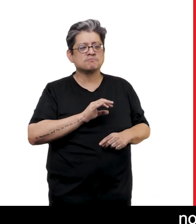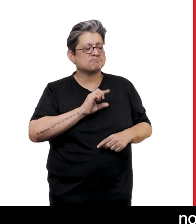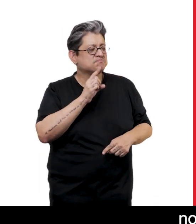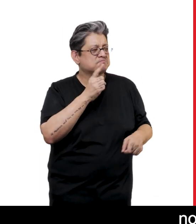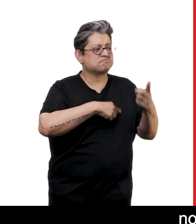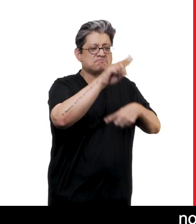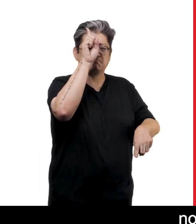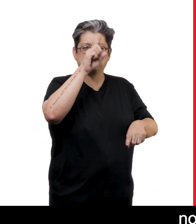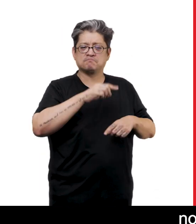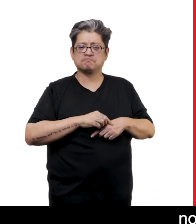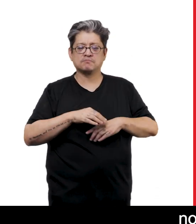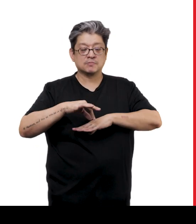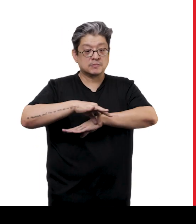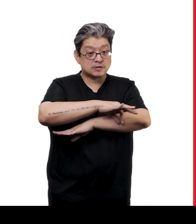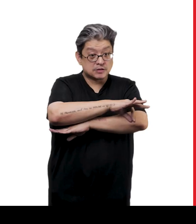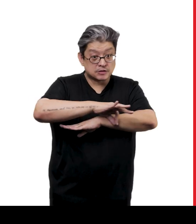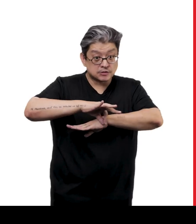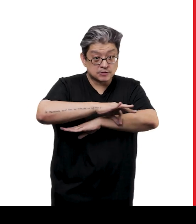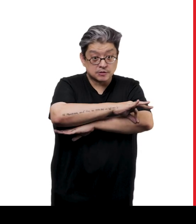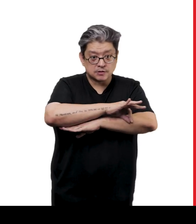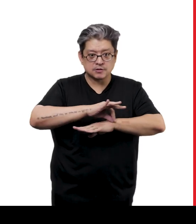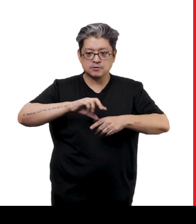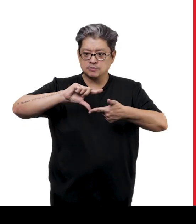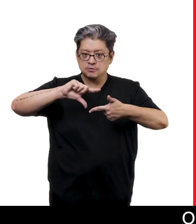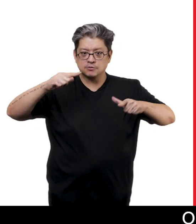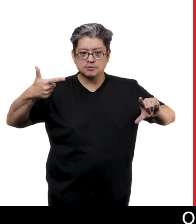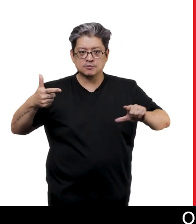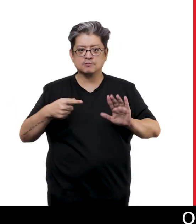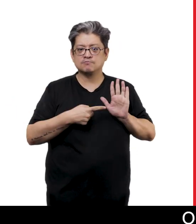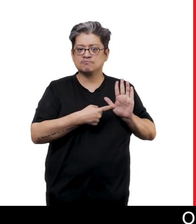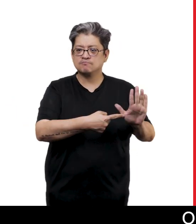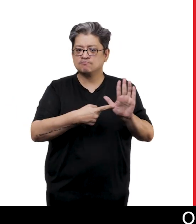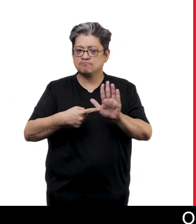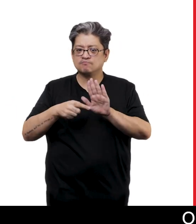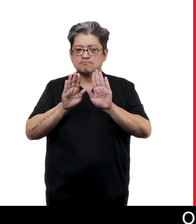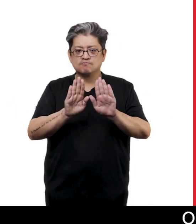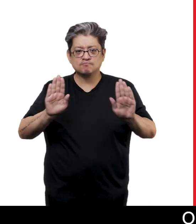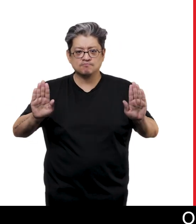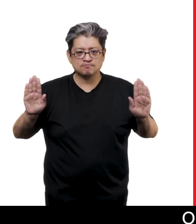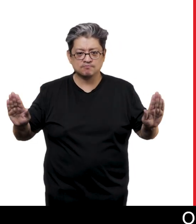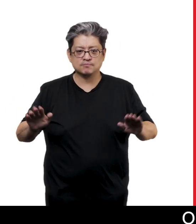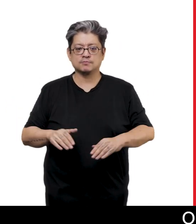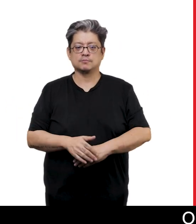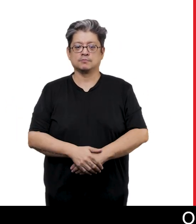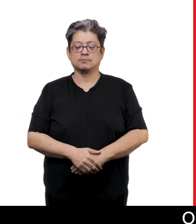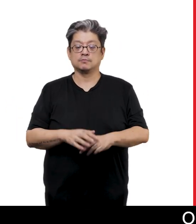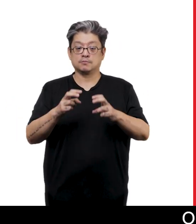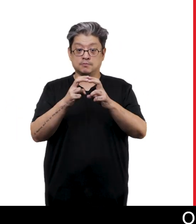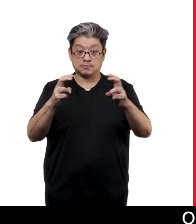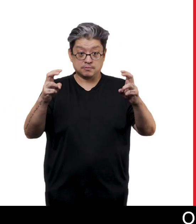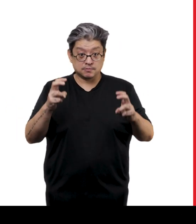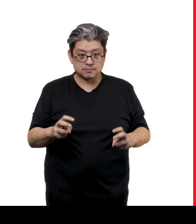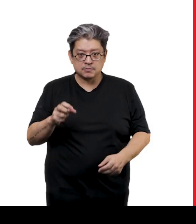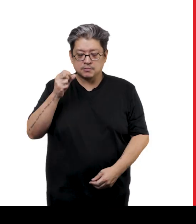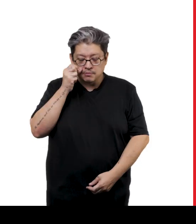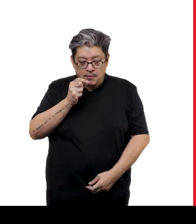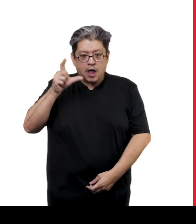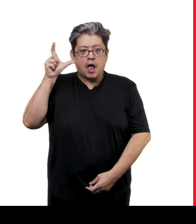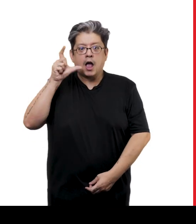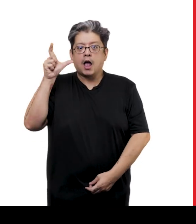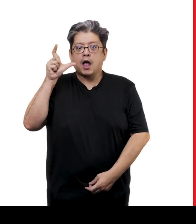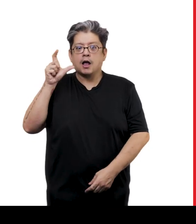arquitetura moderna de exposições. O MASP atraiu enorme interesse da sociedade paulistana